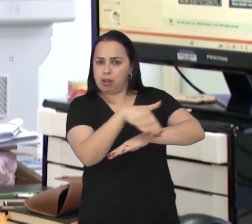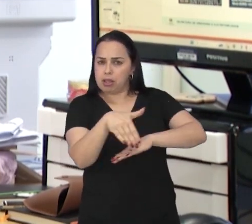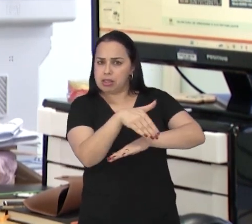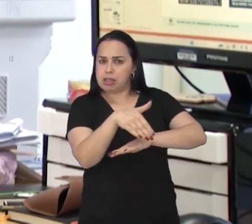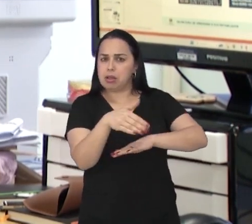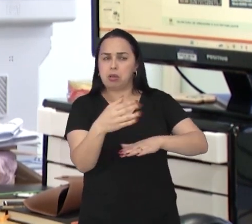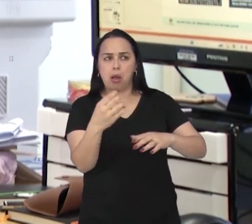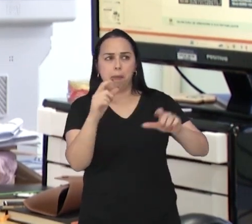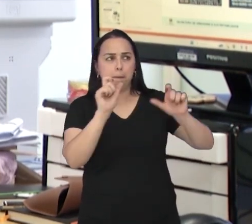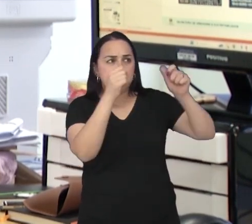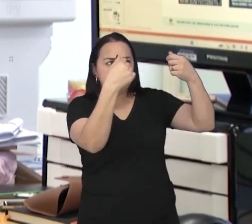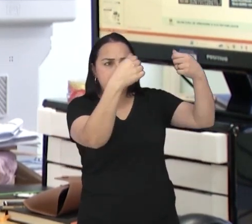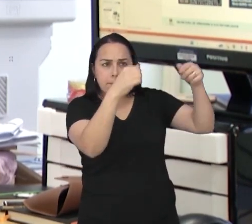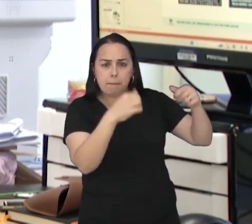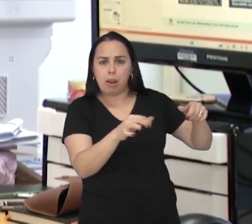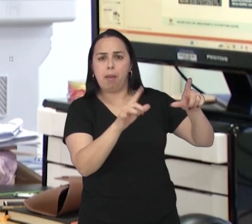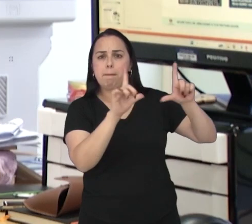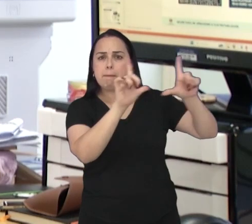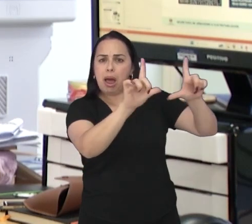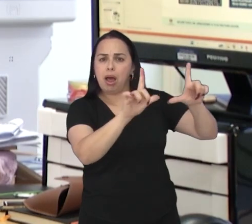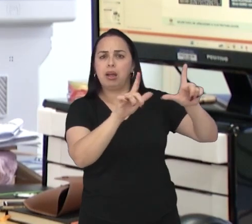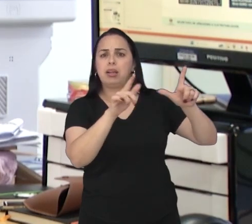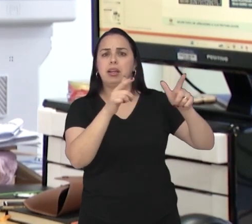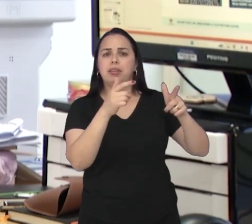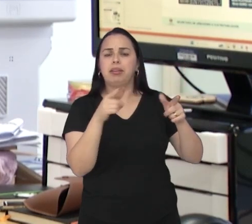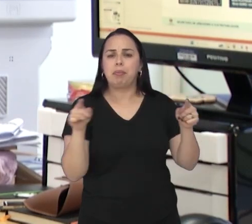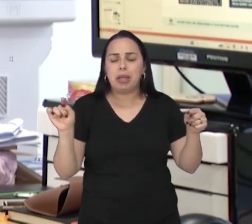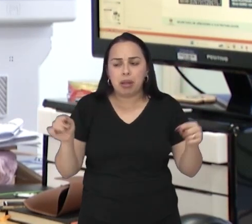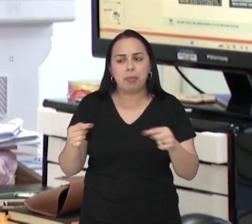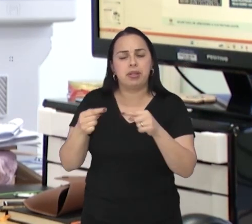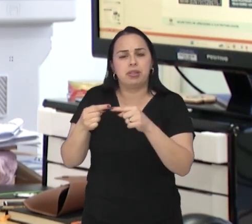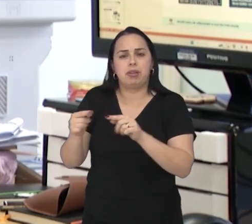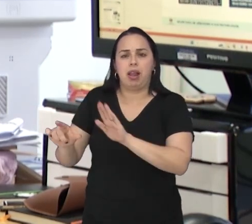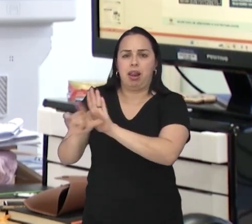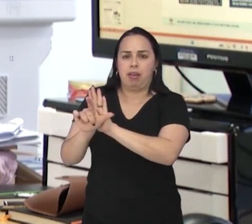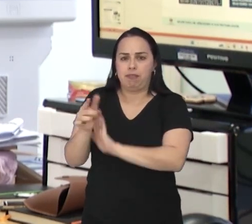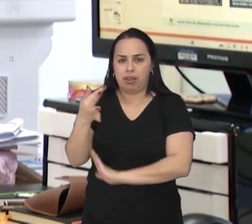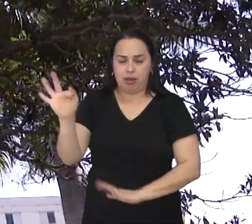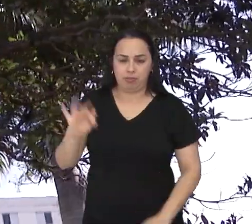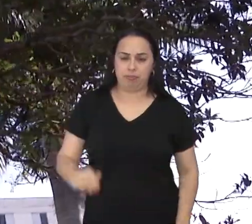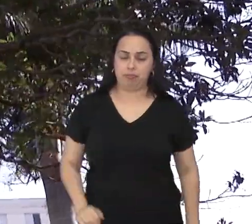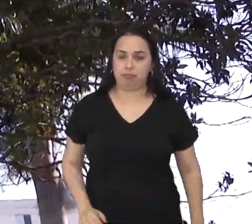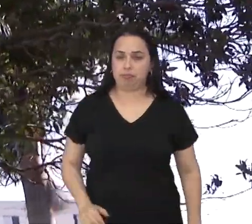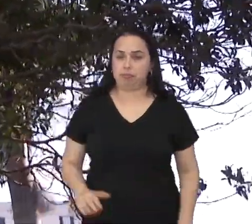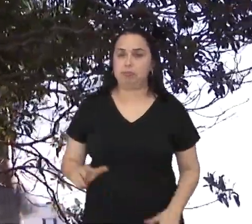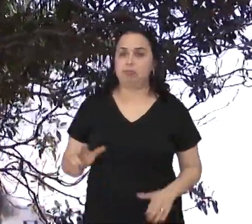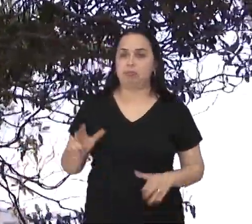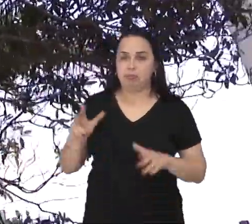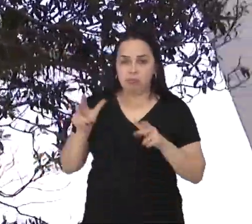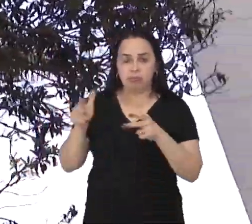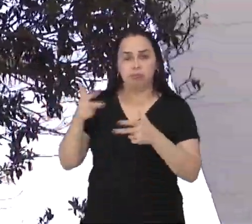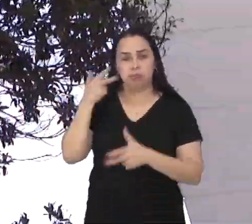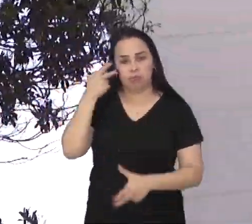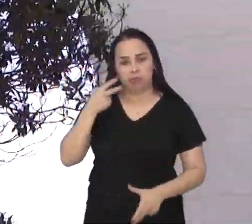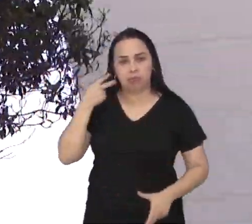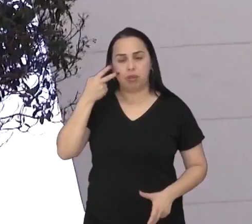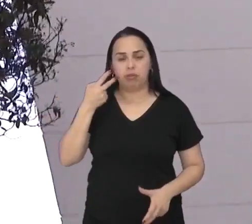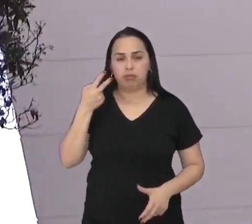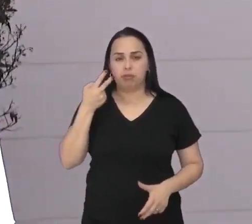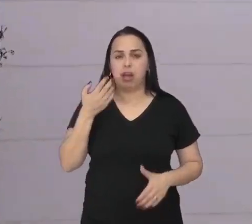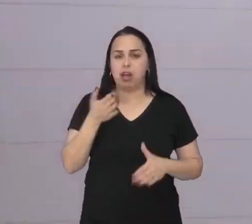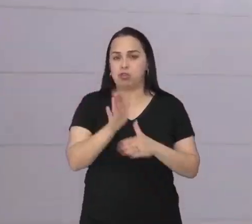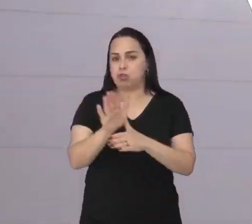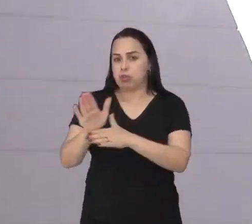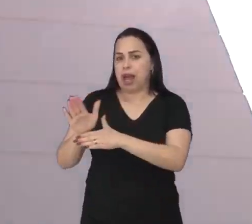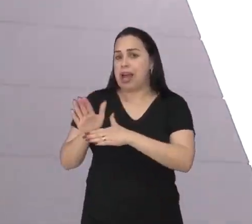melhoria na sinalização, também tem que atender a toda a legislação federal que rege isso. Para a Câmara de São José, a nova lei vai